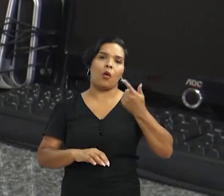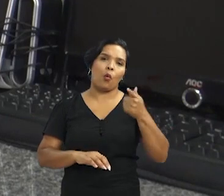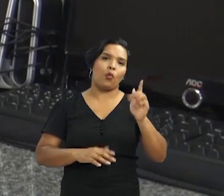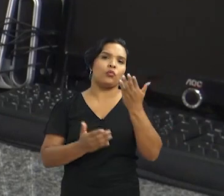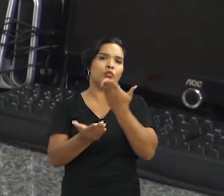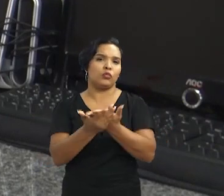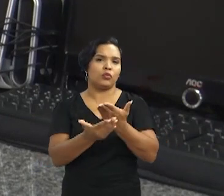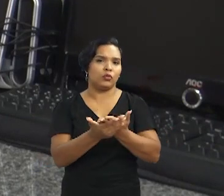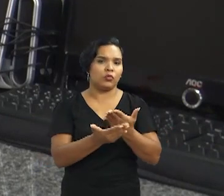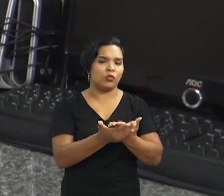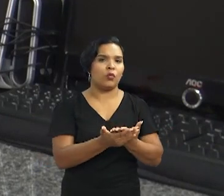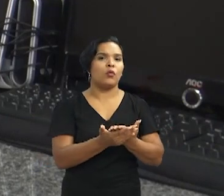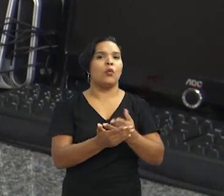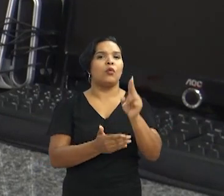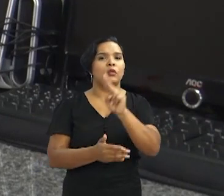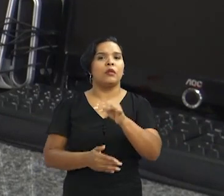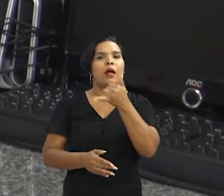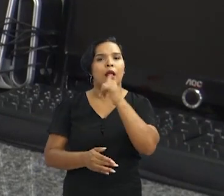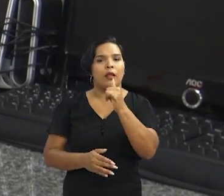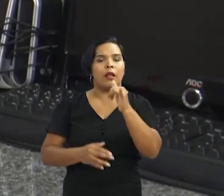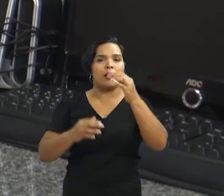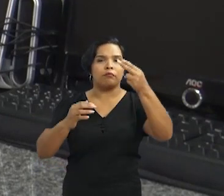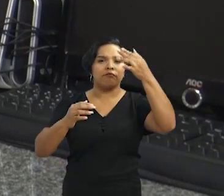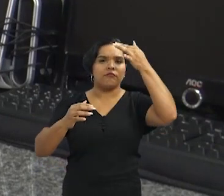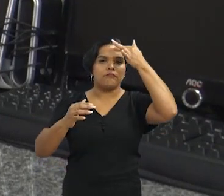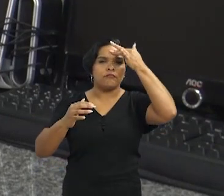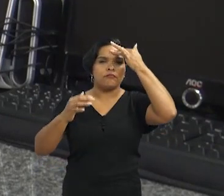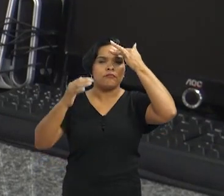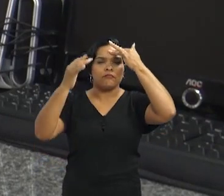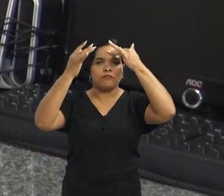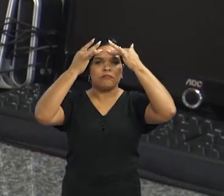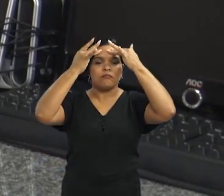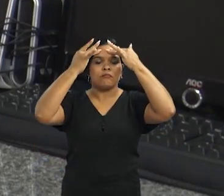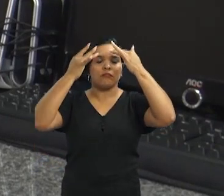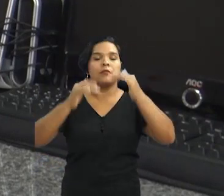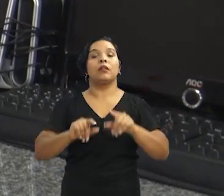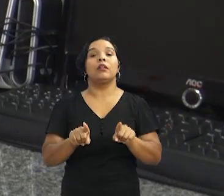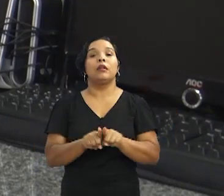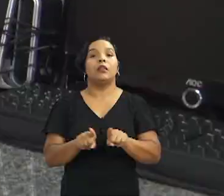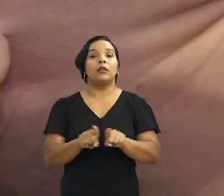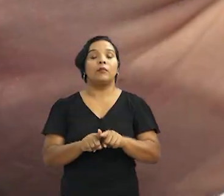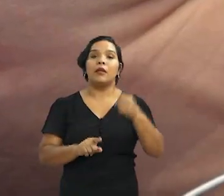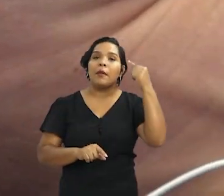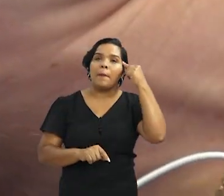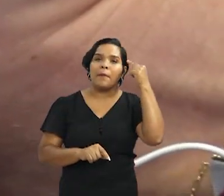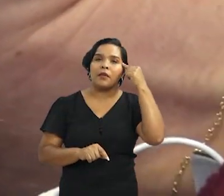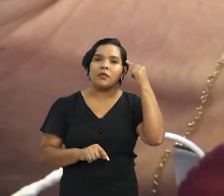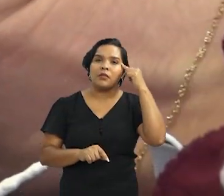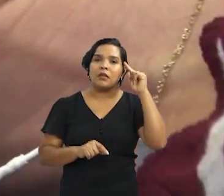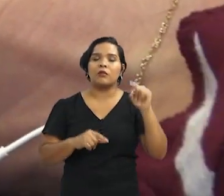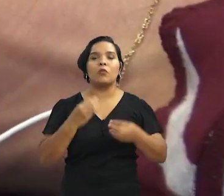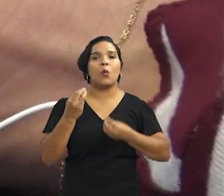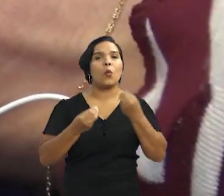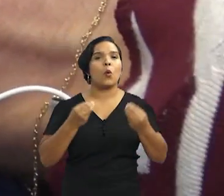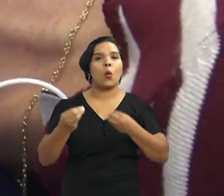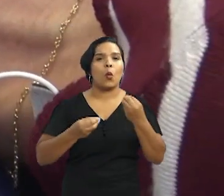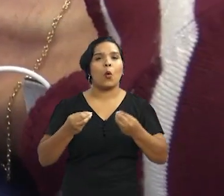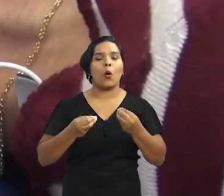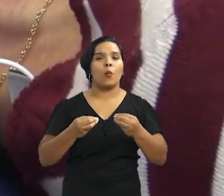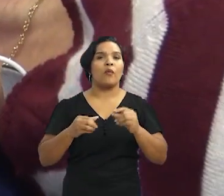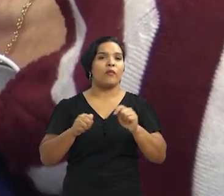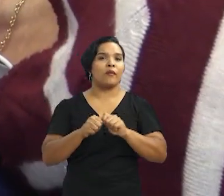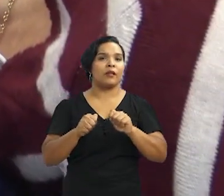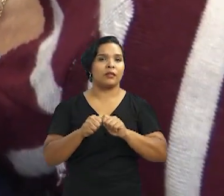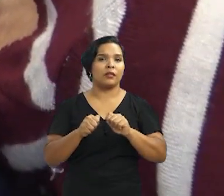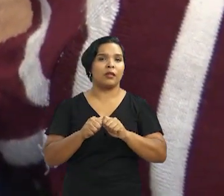já tem outros estudos utilizando a eletroestimulação, a TENS, né, o famoso choquinho para muitos. E aí, pensando no